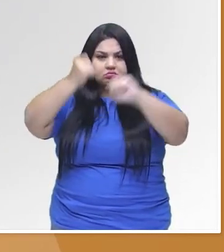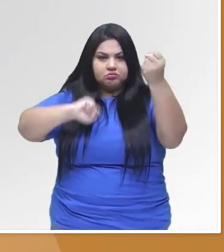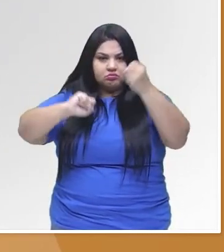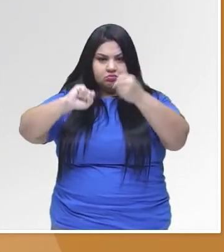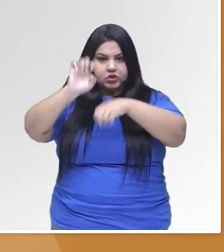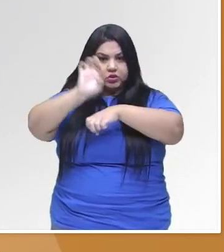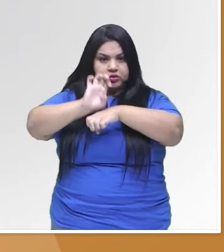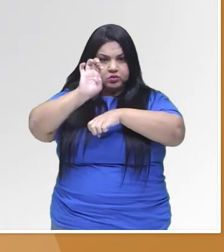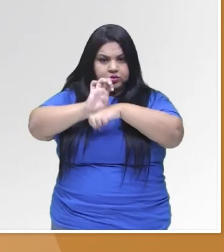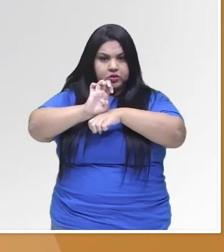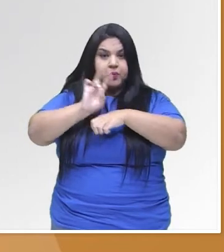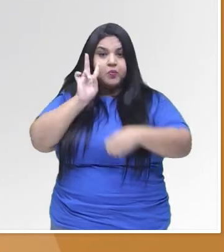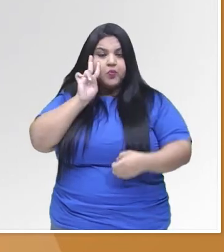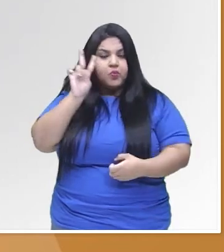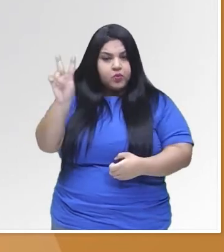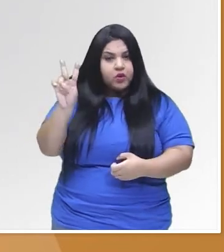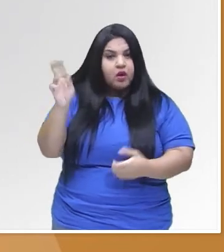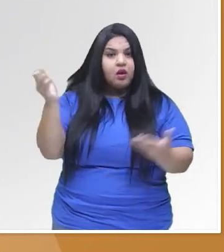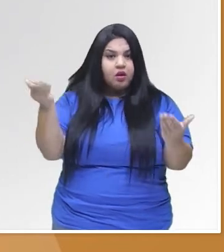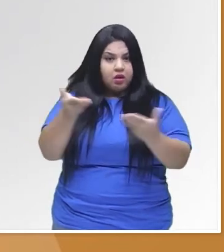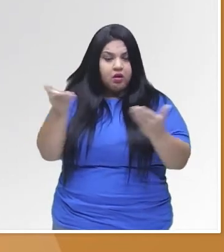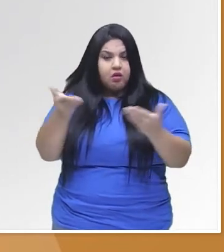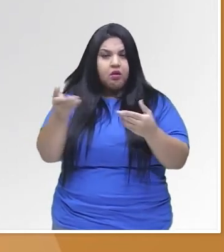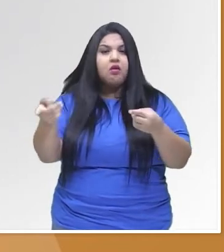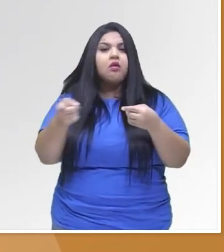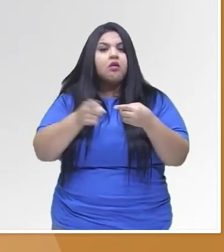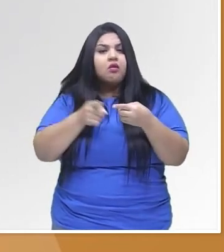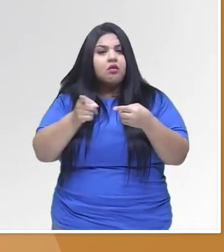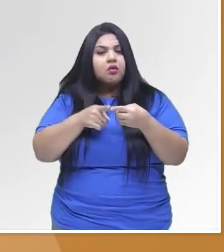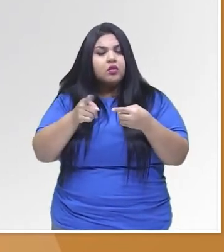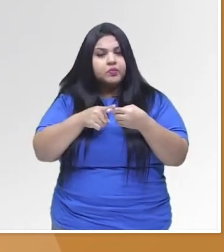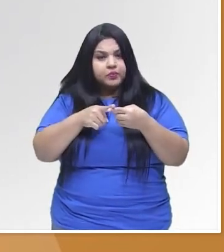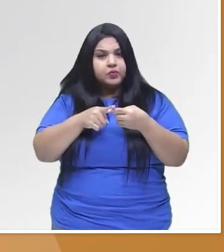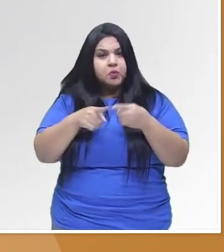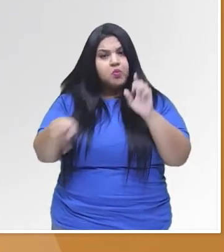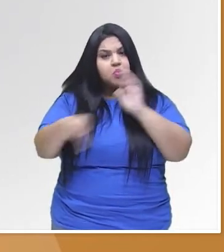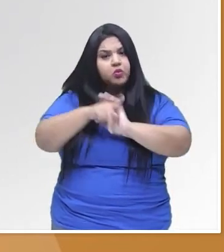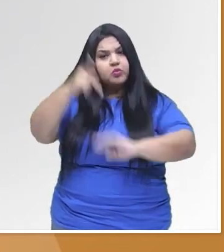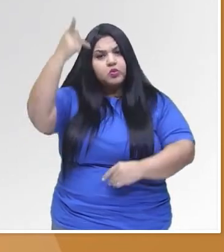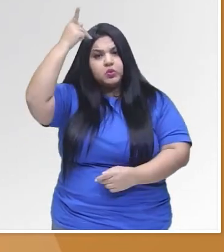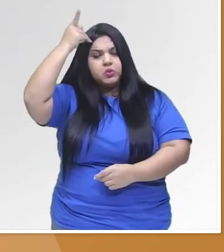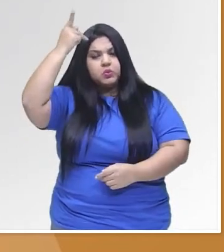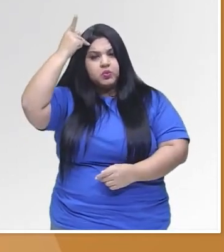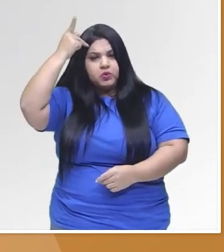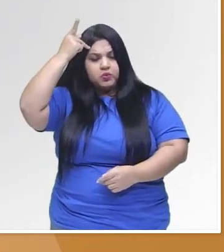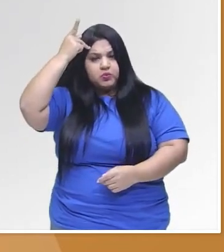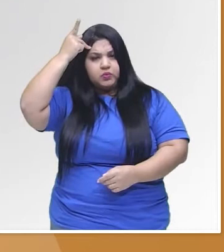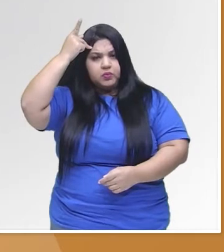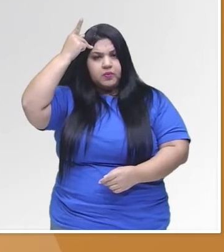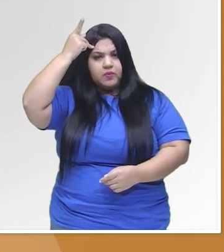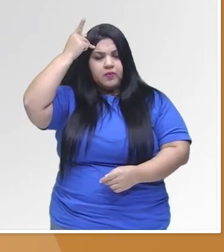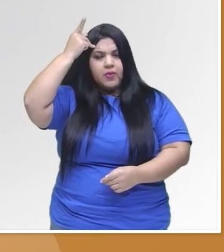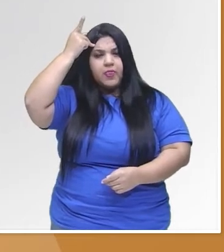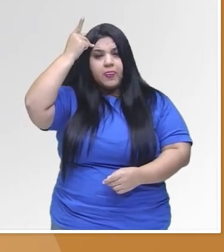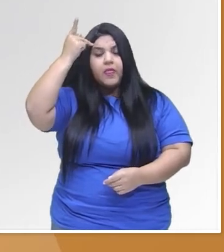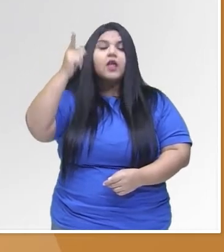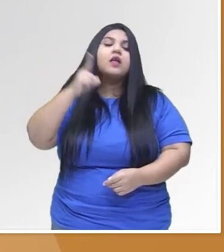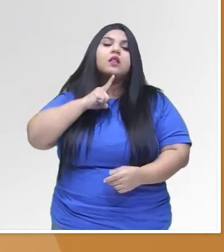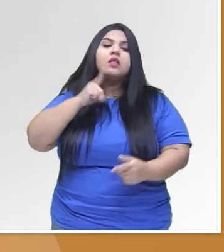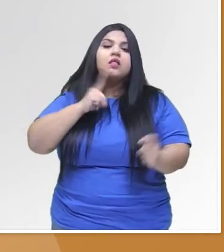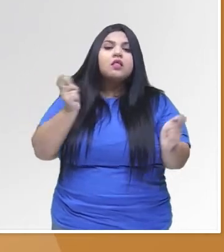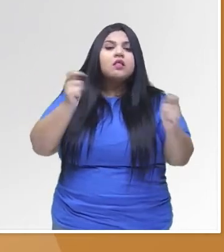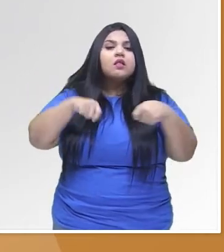Vamos começar vendo aí a região metropolitana de São Paulo, tá? Ela